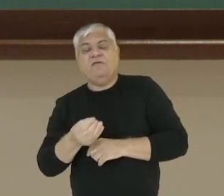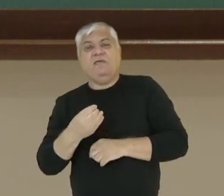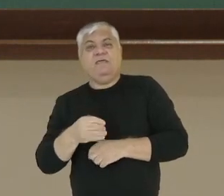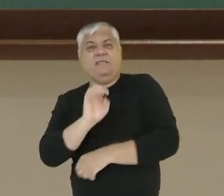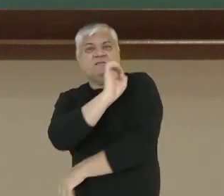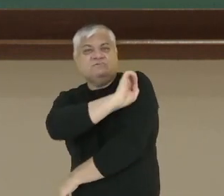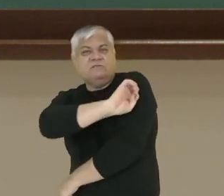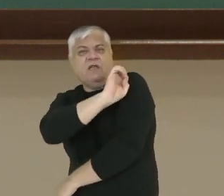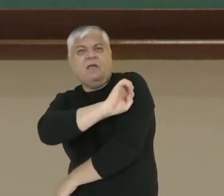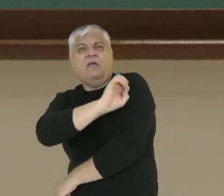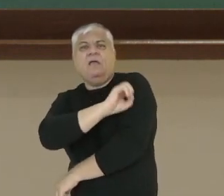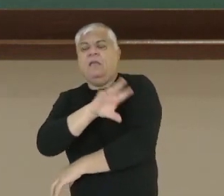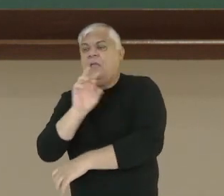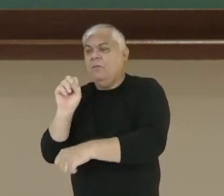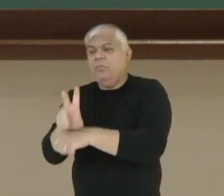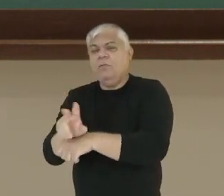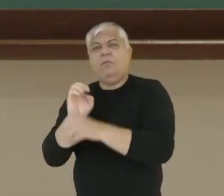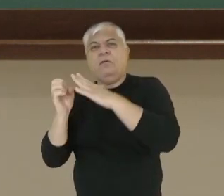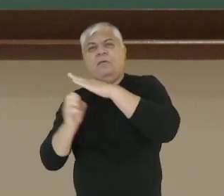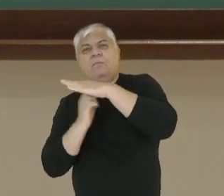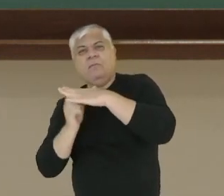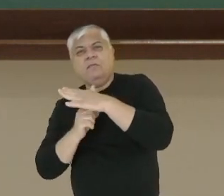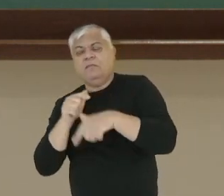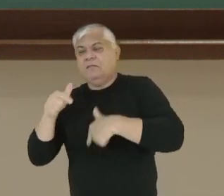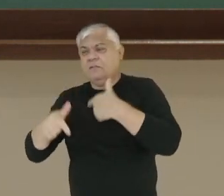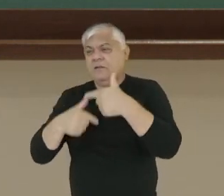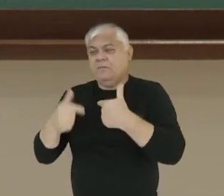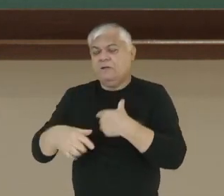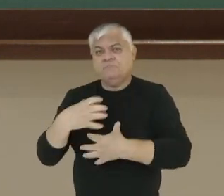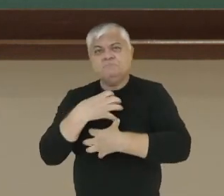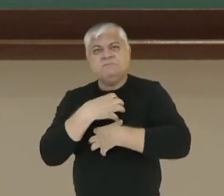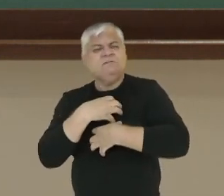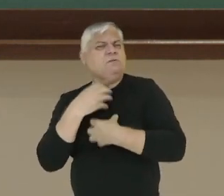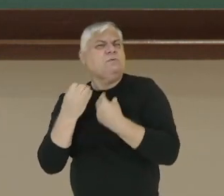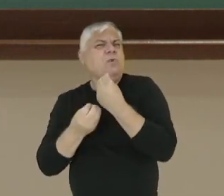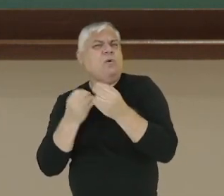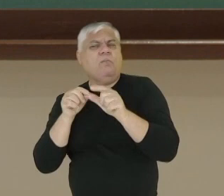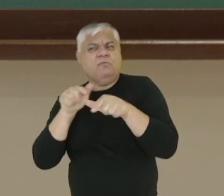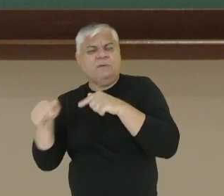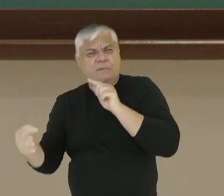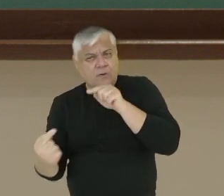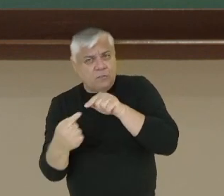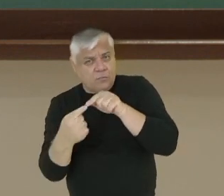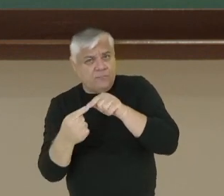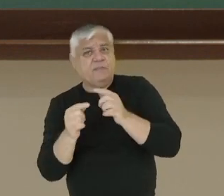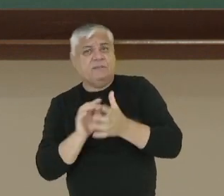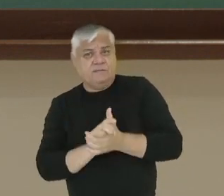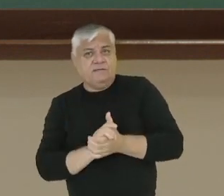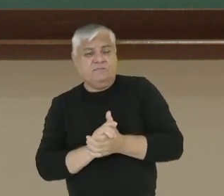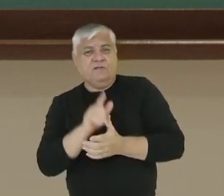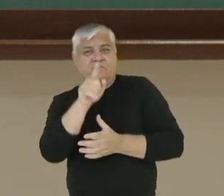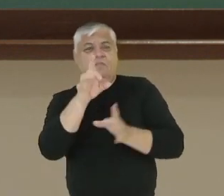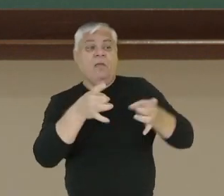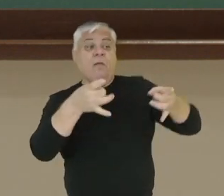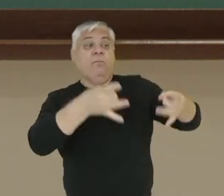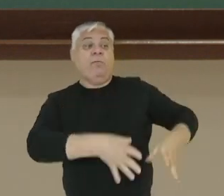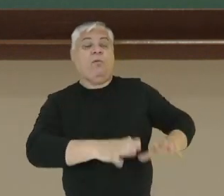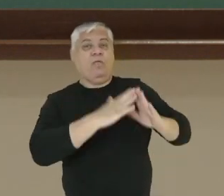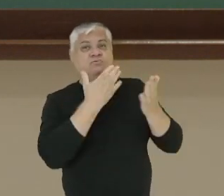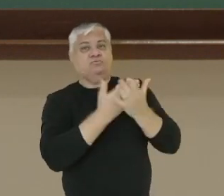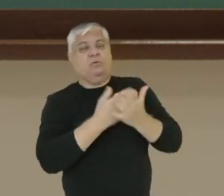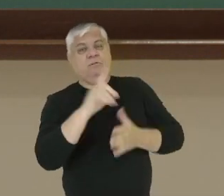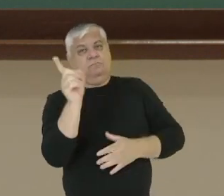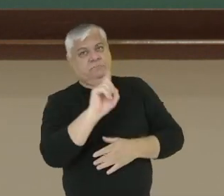mundo do trabalho, para ir descobrindo como que o trabalho funciona. Claro, não é para você largar a escola e